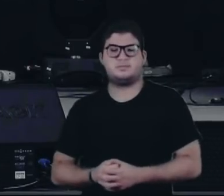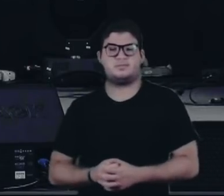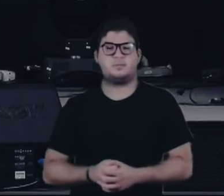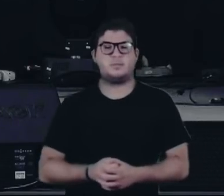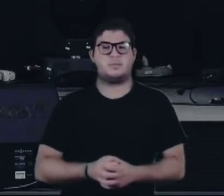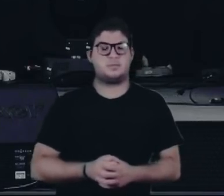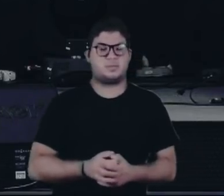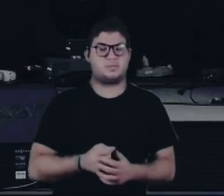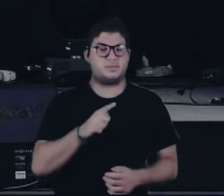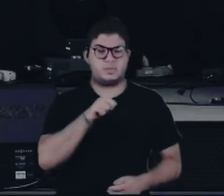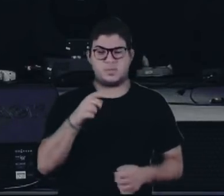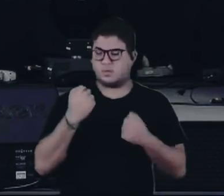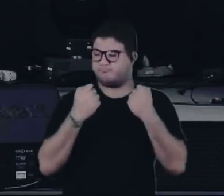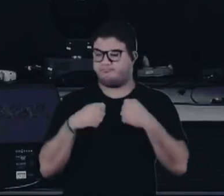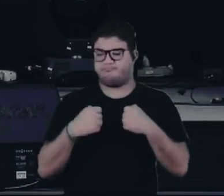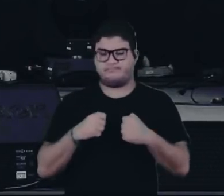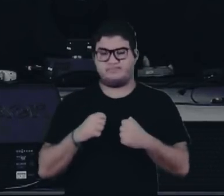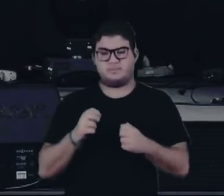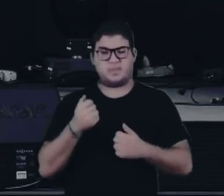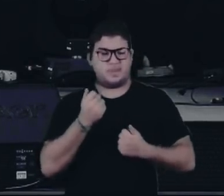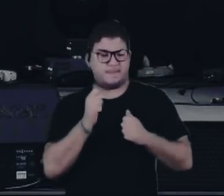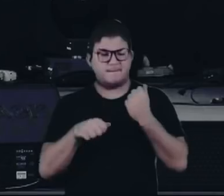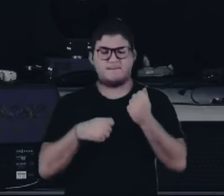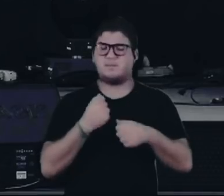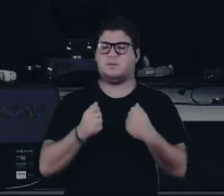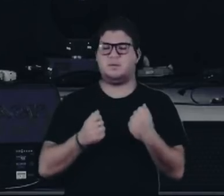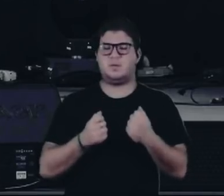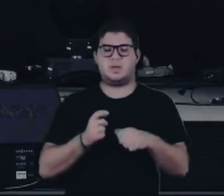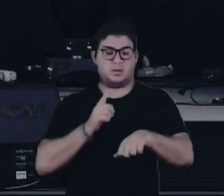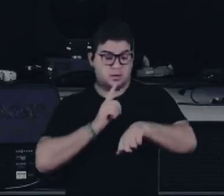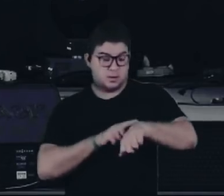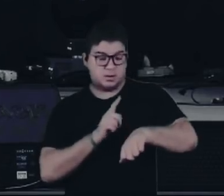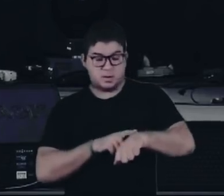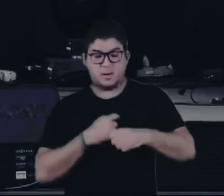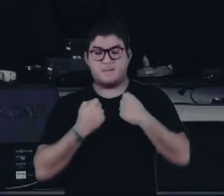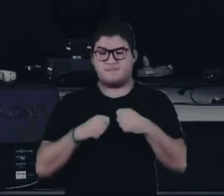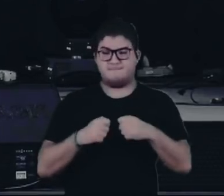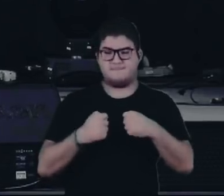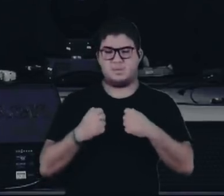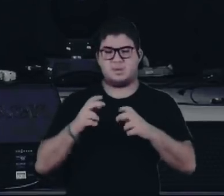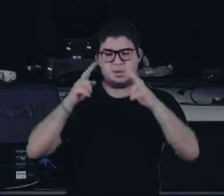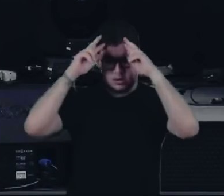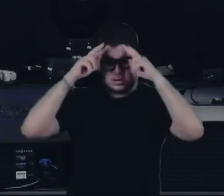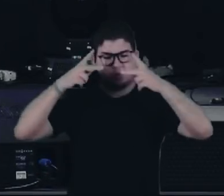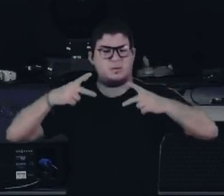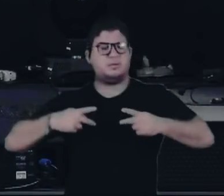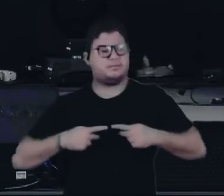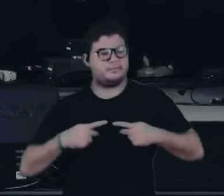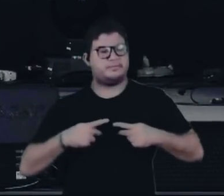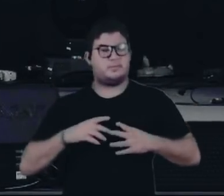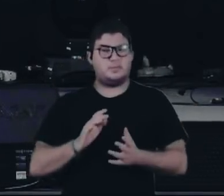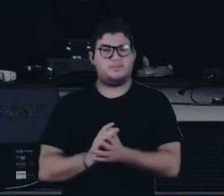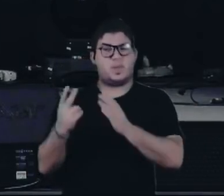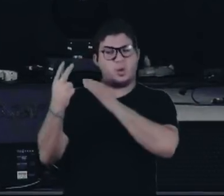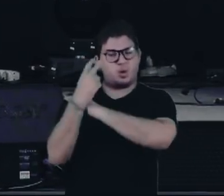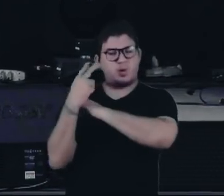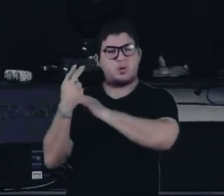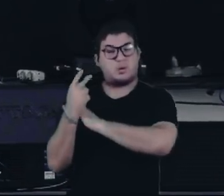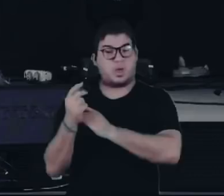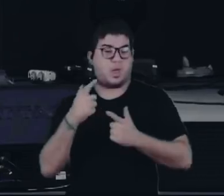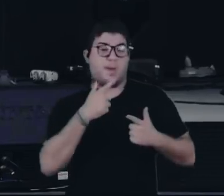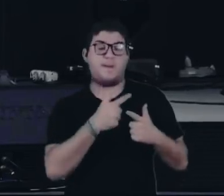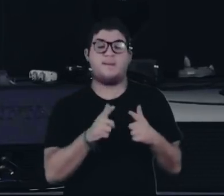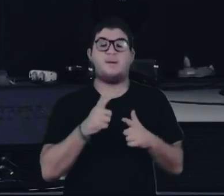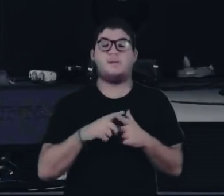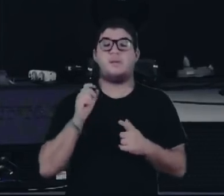Ou seja, a gente não precisa somente administrar tempo, a gente precisa administrar nós mesmos. Porque o problema,